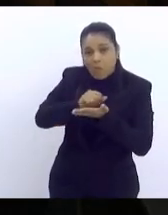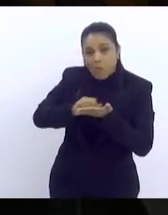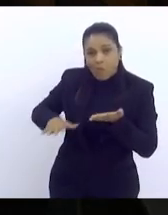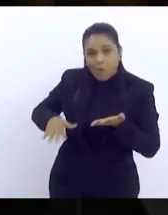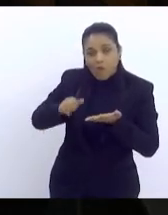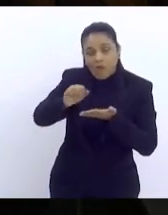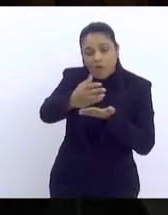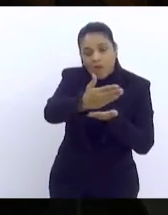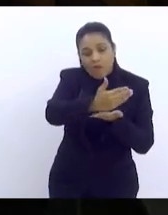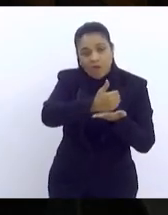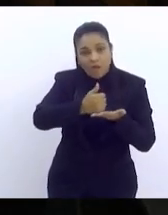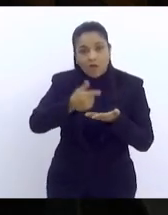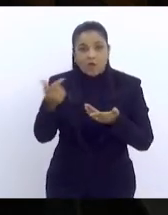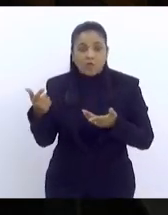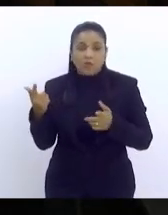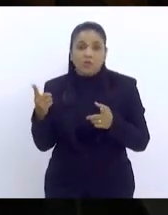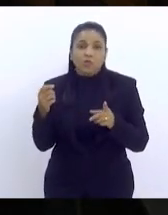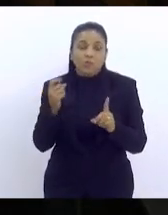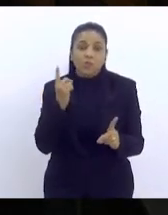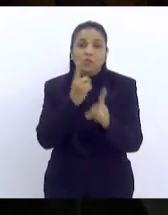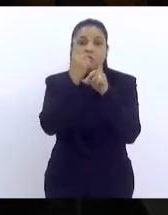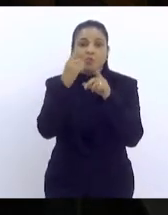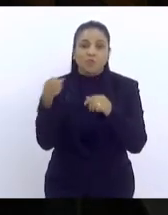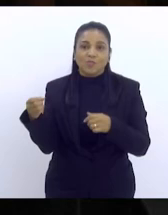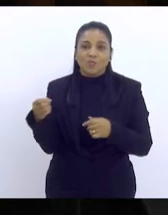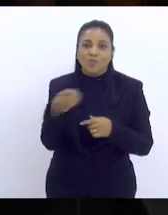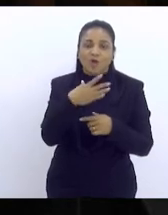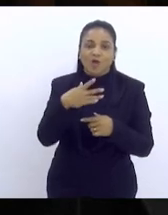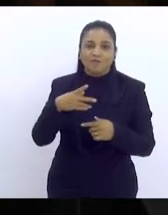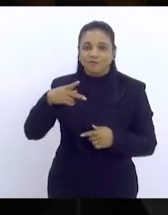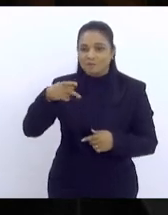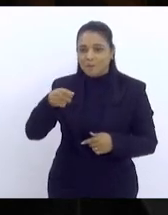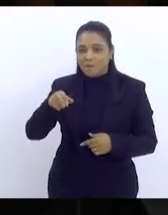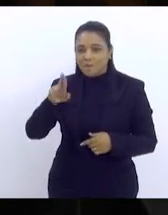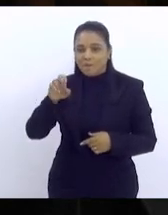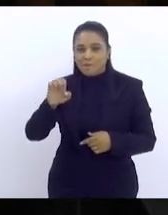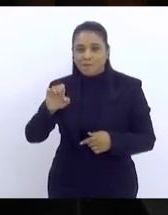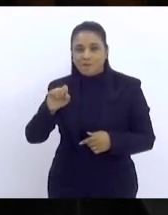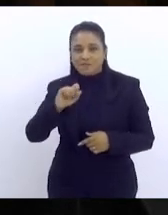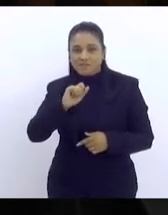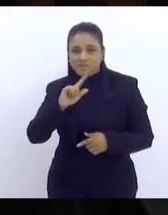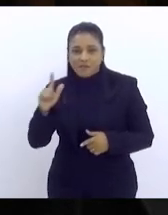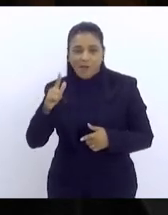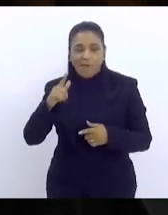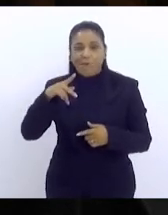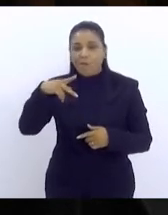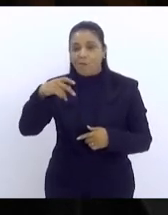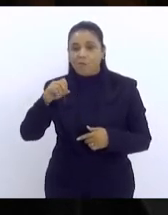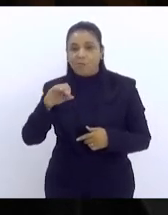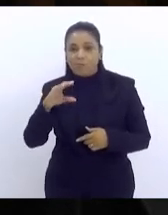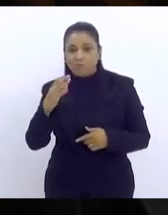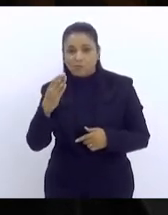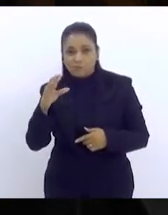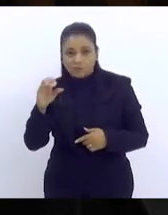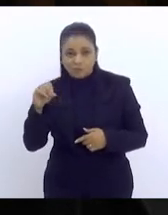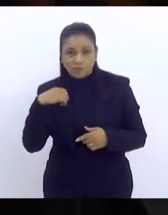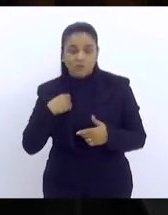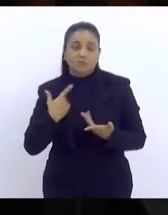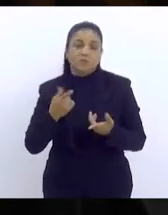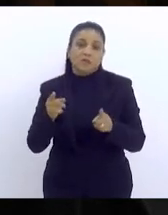serem descobertos do pré-sal que é onde reside o grande volume de